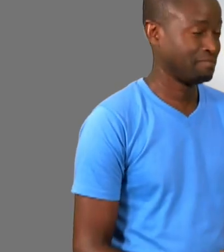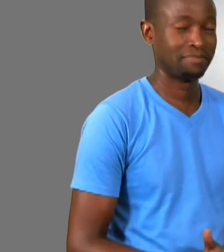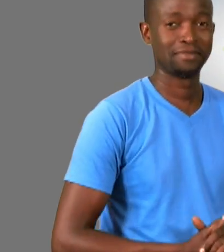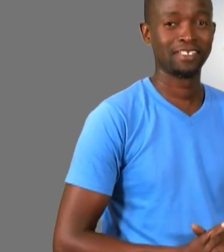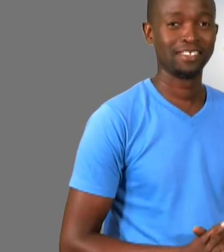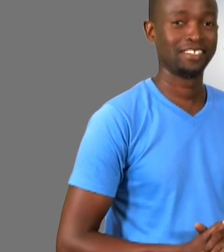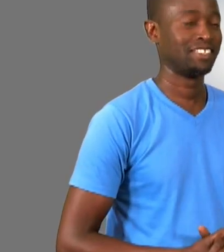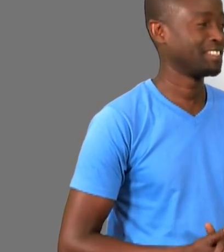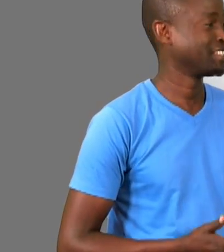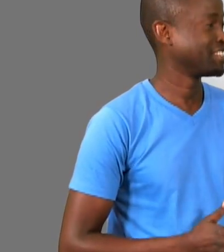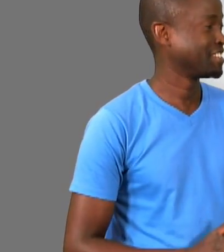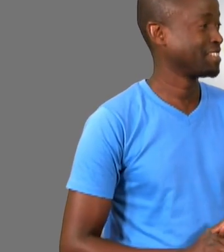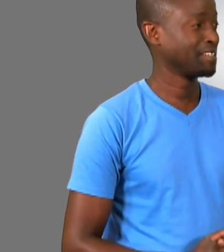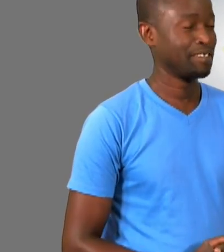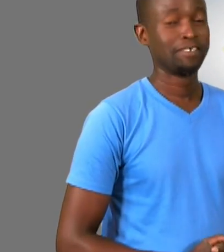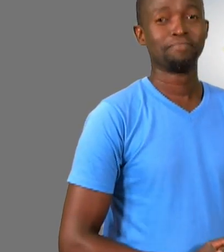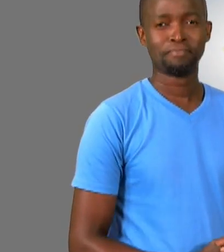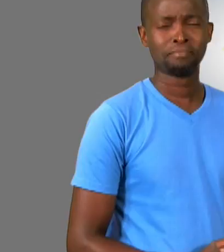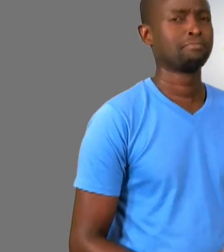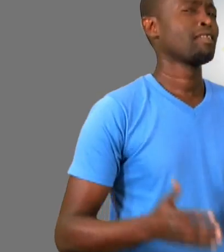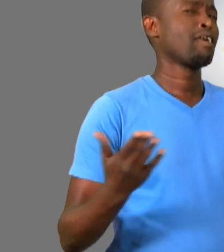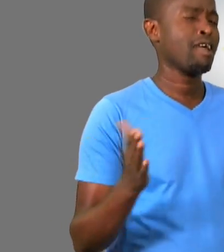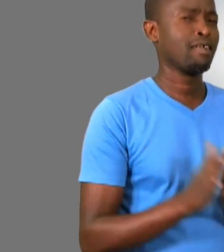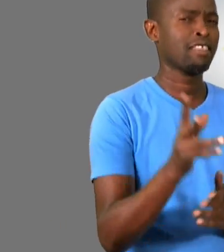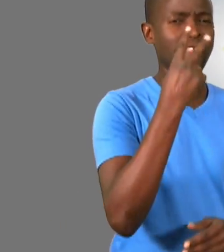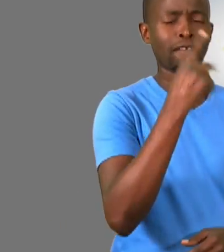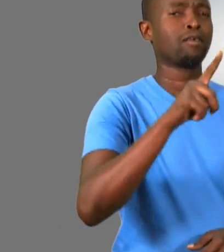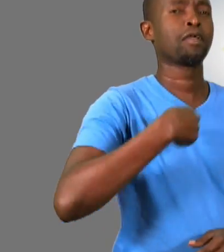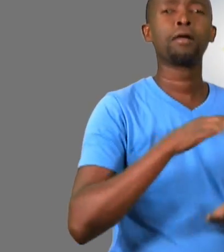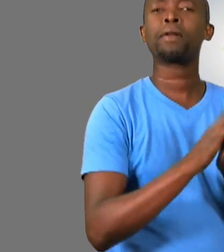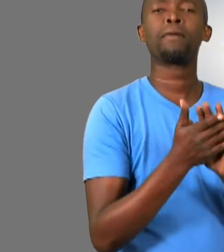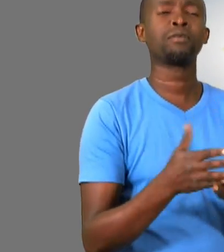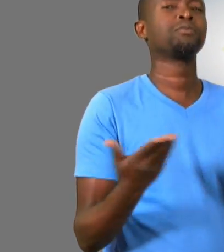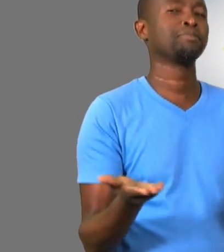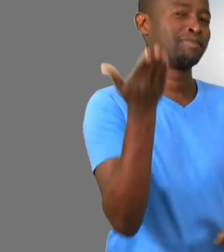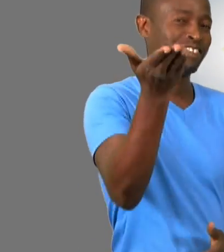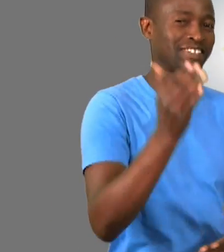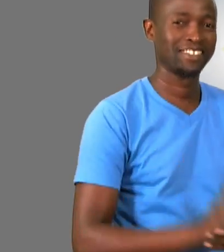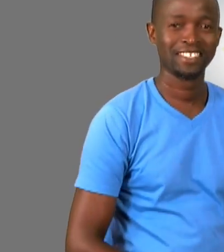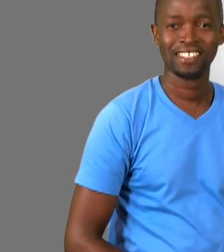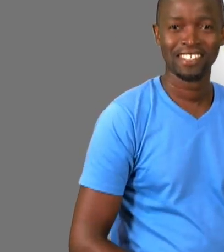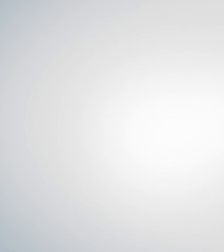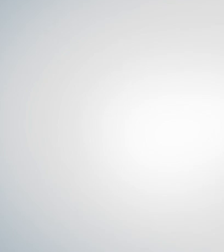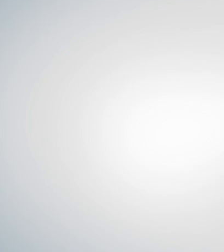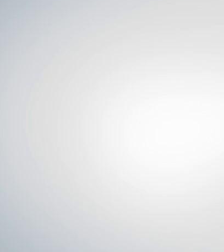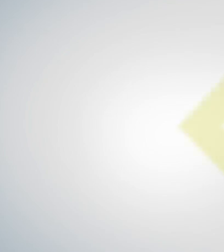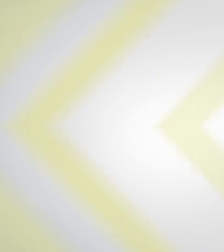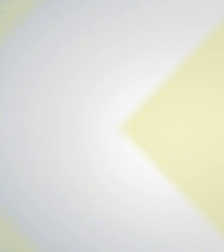Olá, está no ar o programa da TV Sur. Veja o que temos preparado para si hoje.